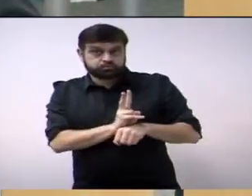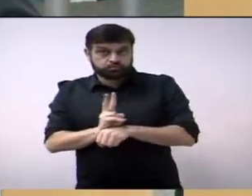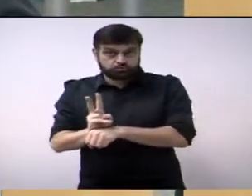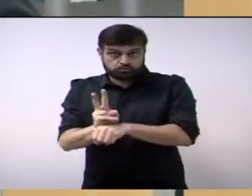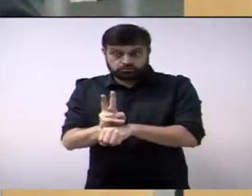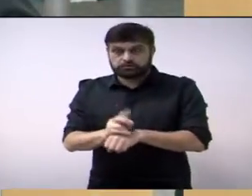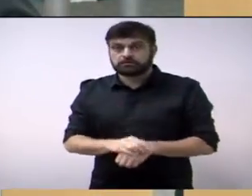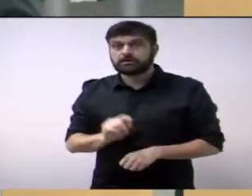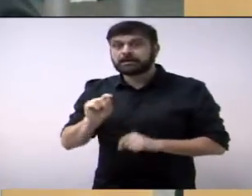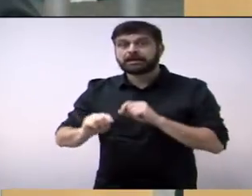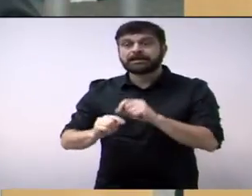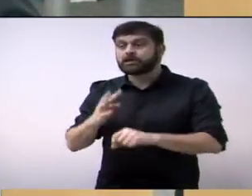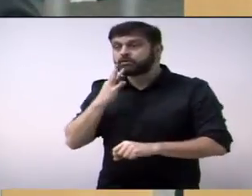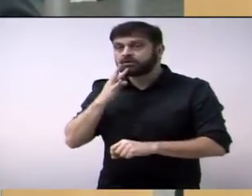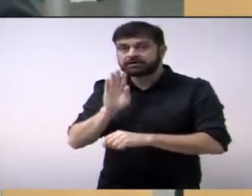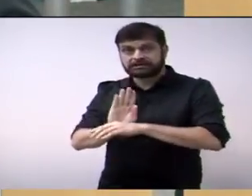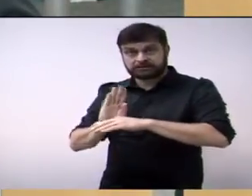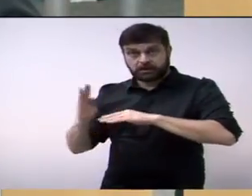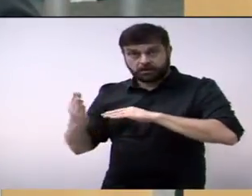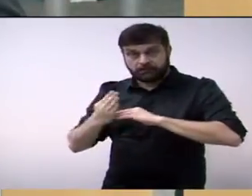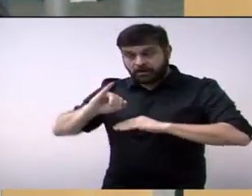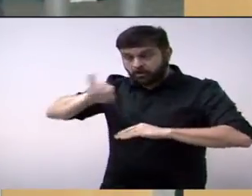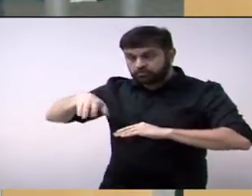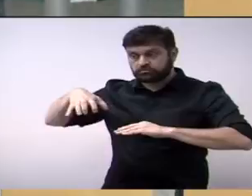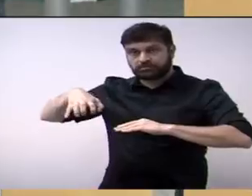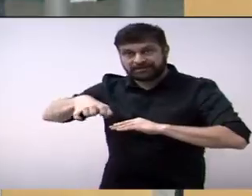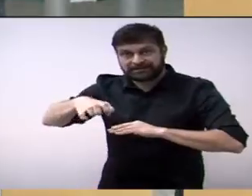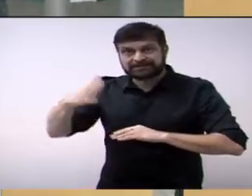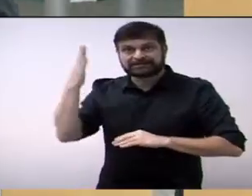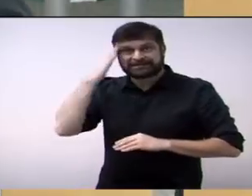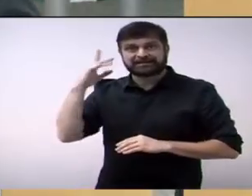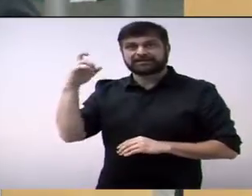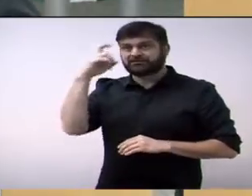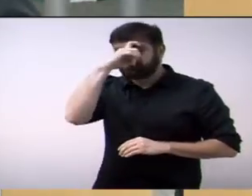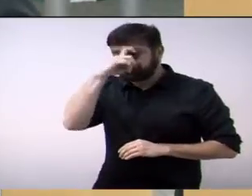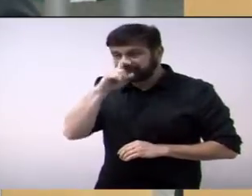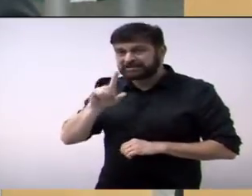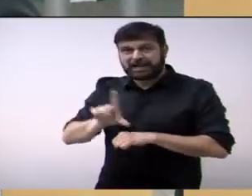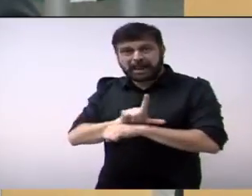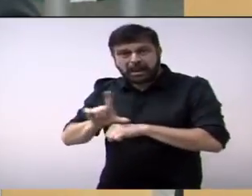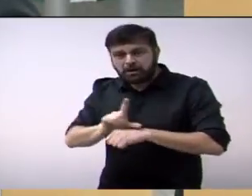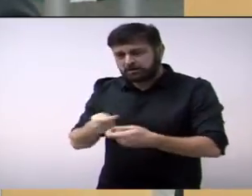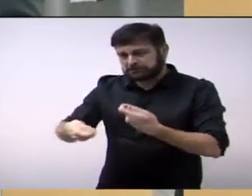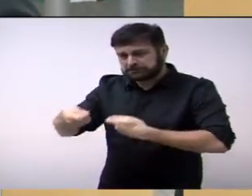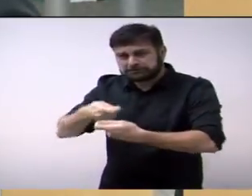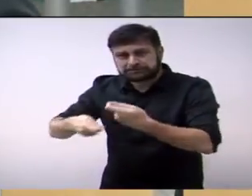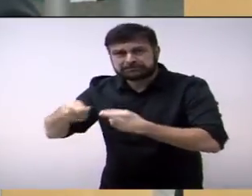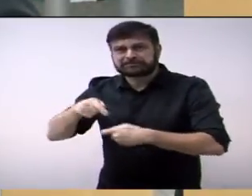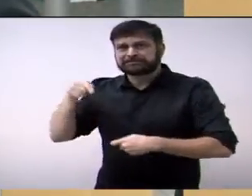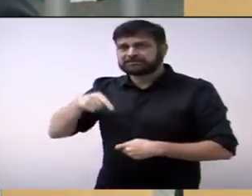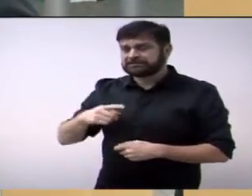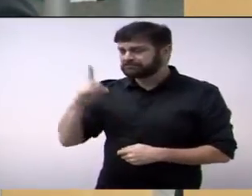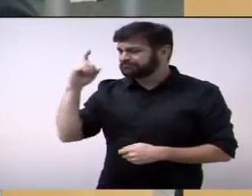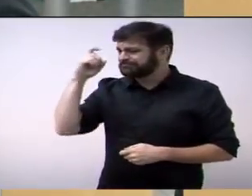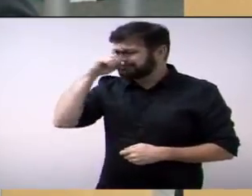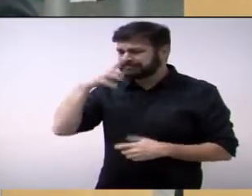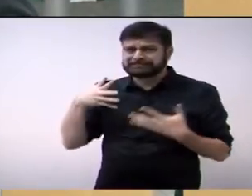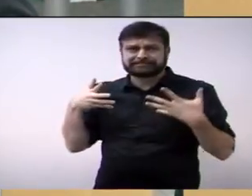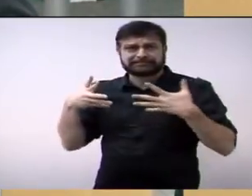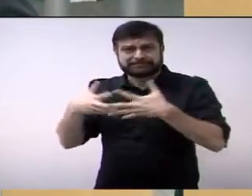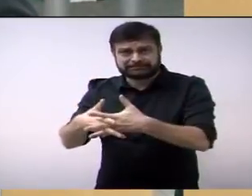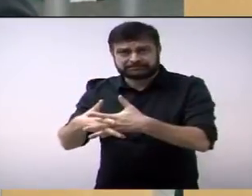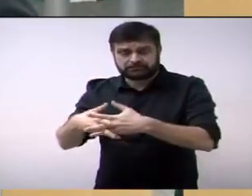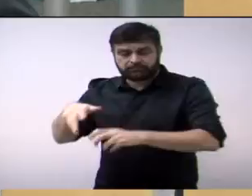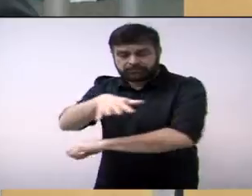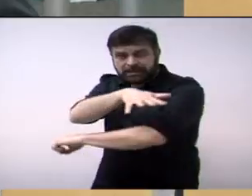tomando conta. Quem conhece bem a região do João Aranha sabe a dificuldade que é dos comerciantes em relação à Praça do João Aranha. A